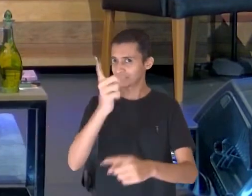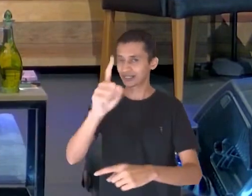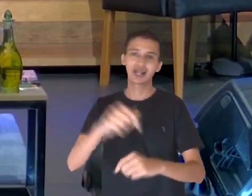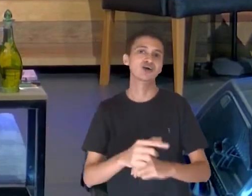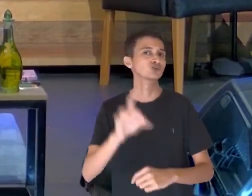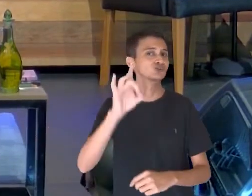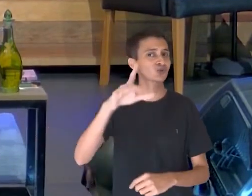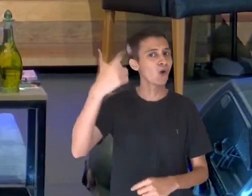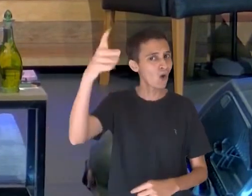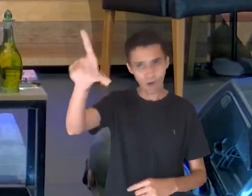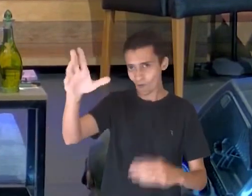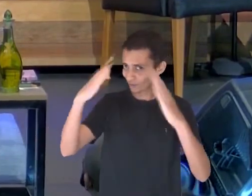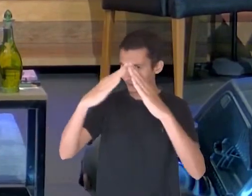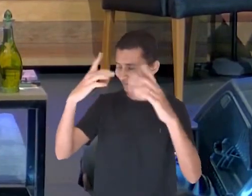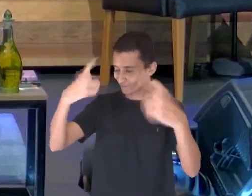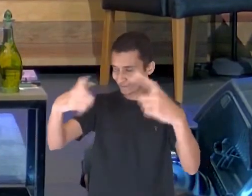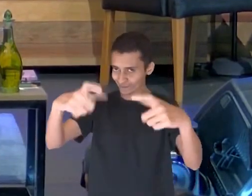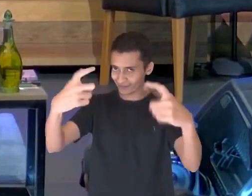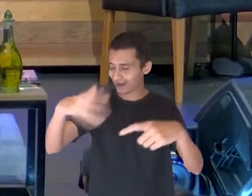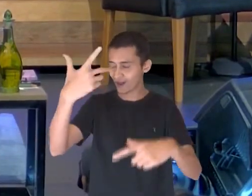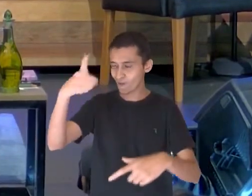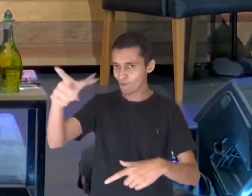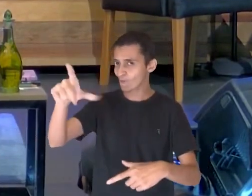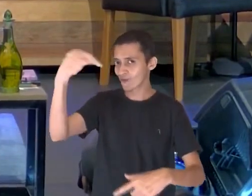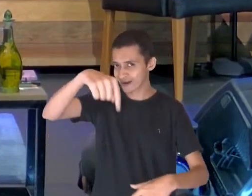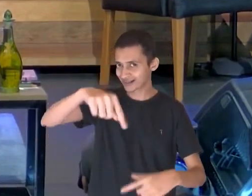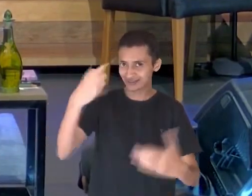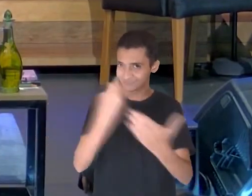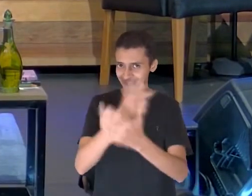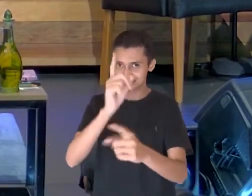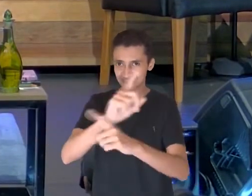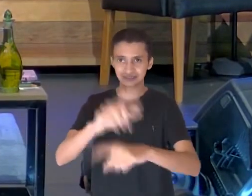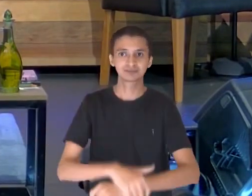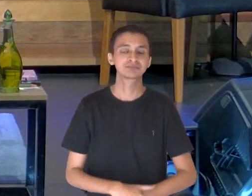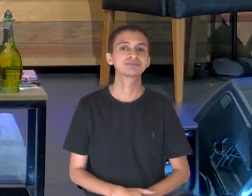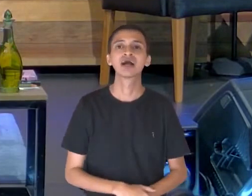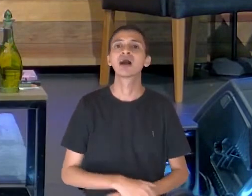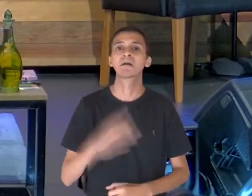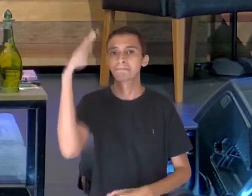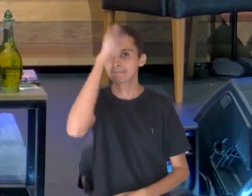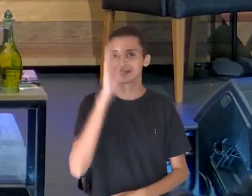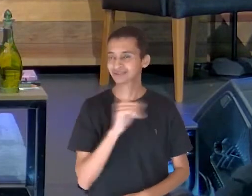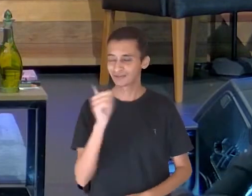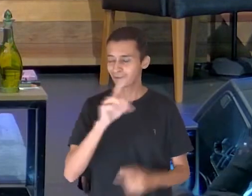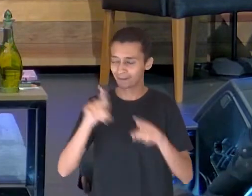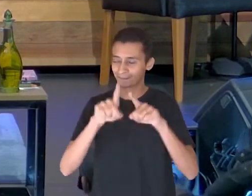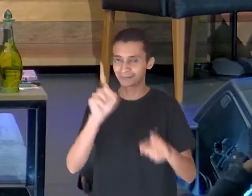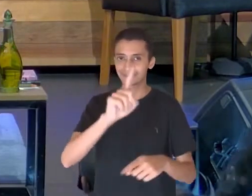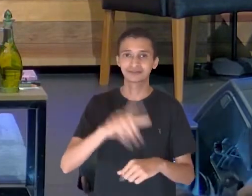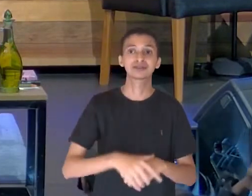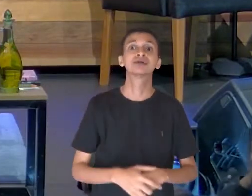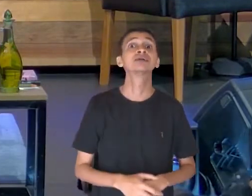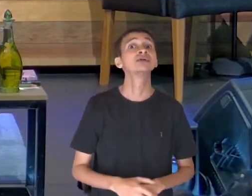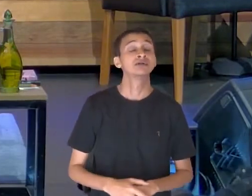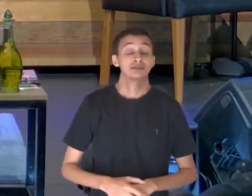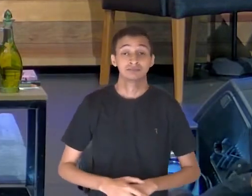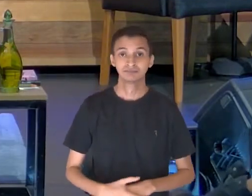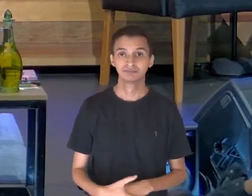só alguém que está ouvindo em algum lugar do país aí, fora do país. No Brasil também não. Olha só.